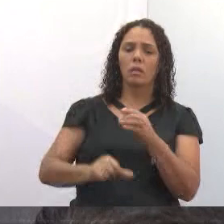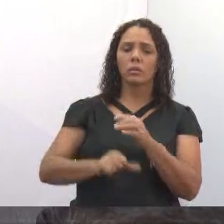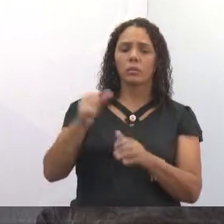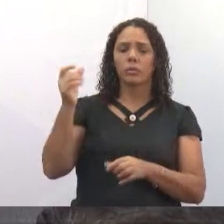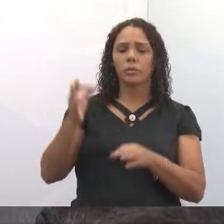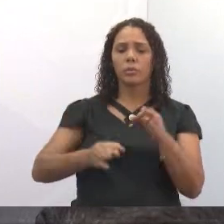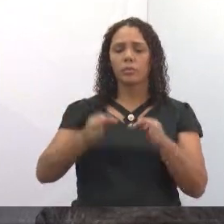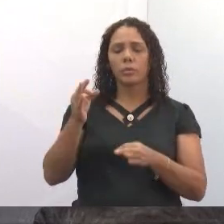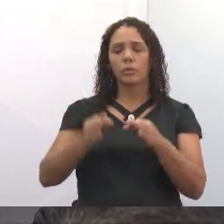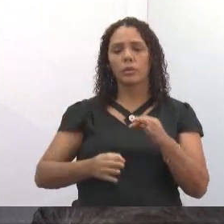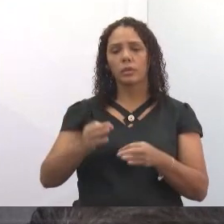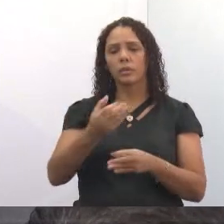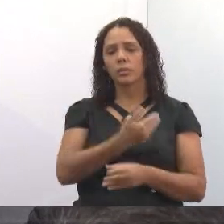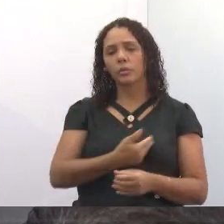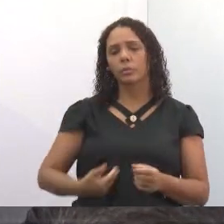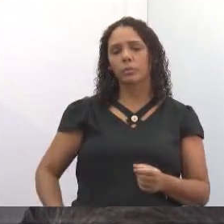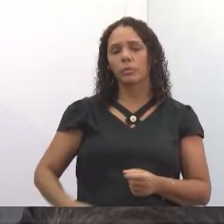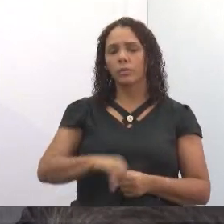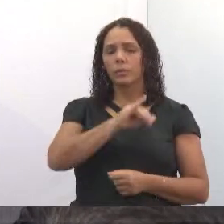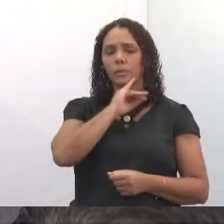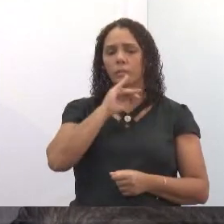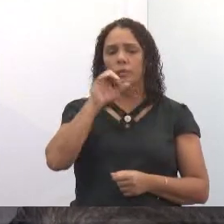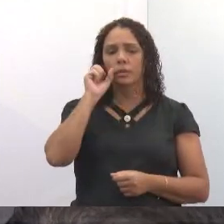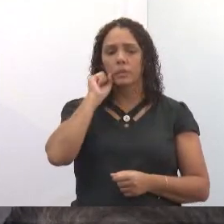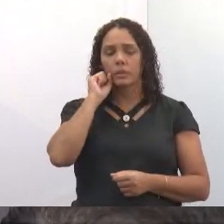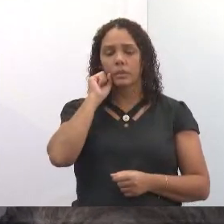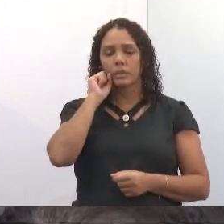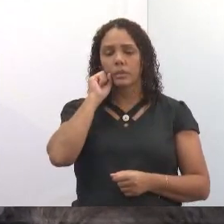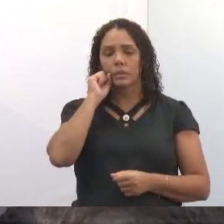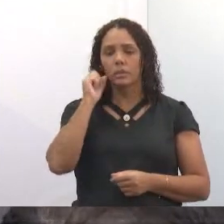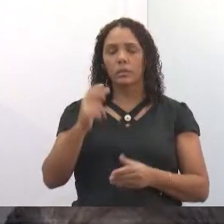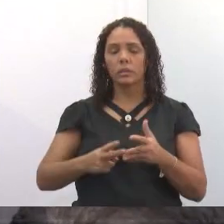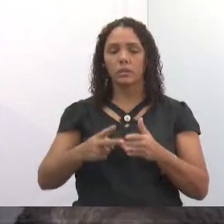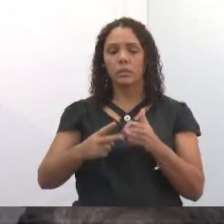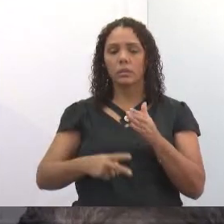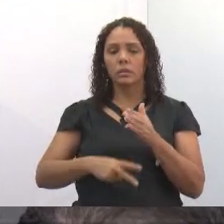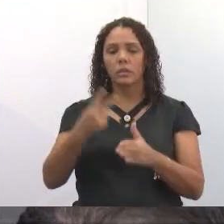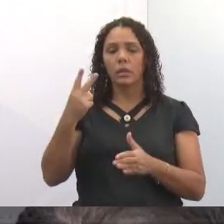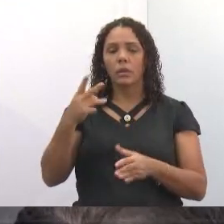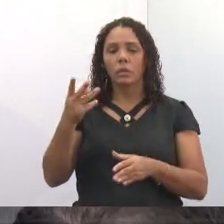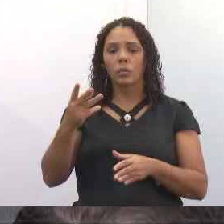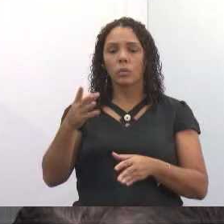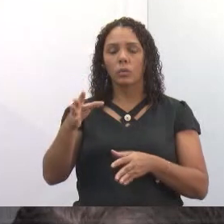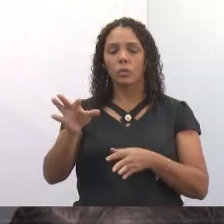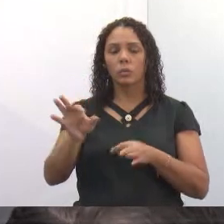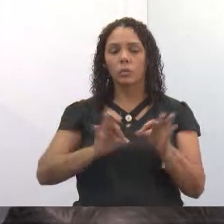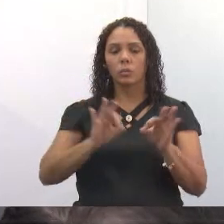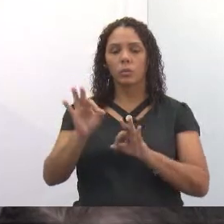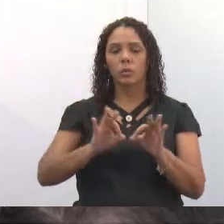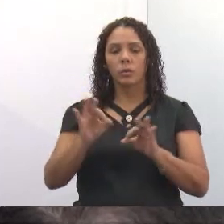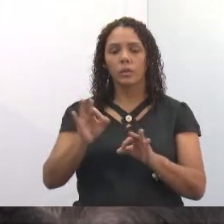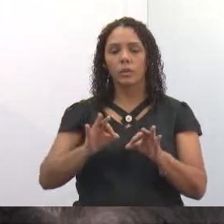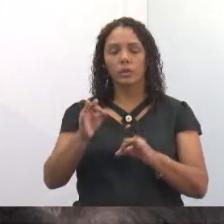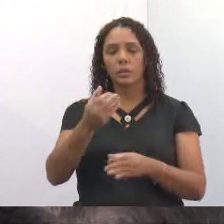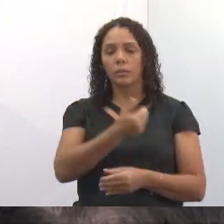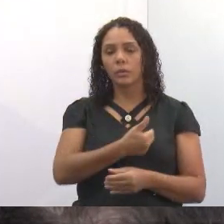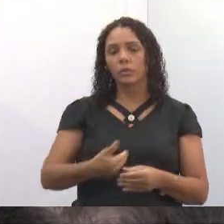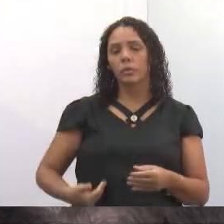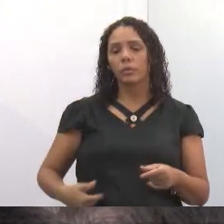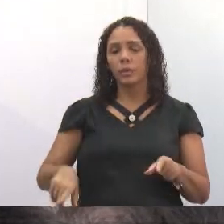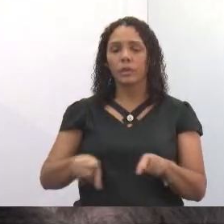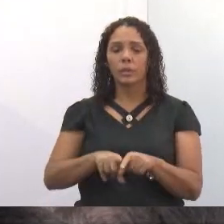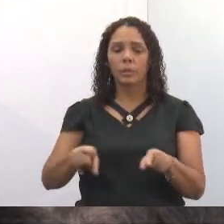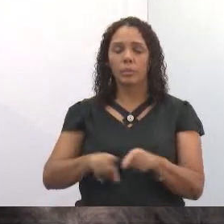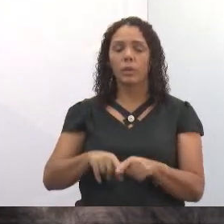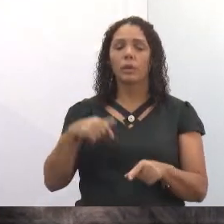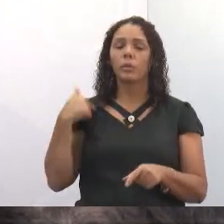governo do prefeito Isaías. Ijal, segundo programa de governo, asfaltar Ijal. Nós